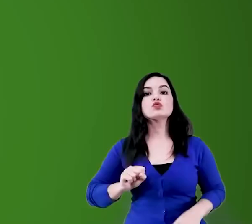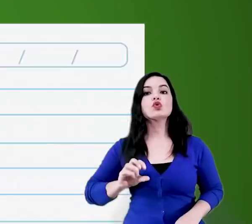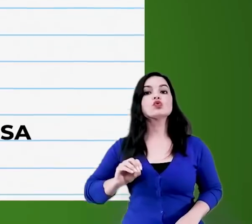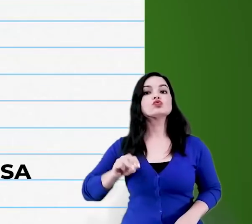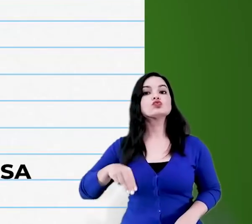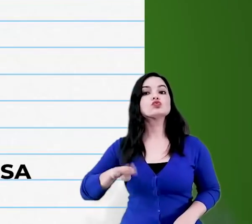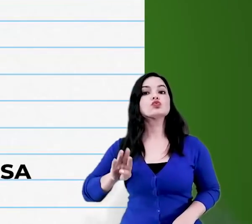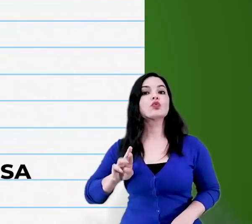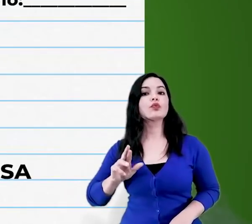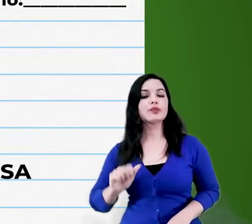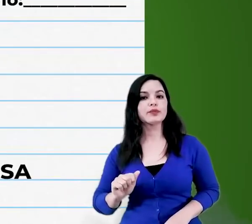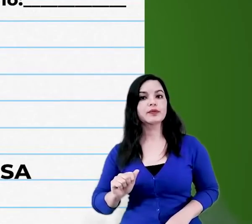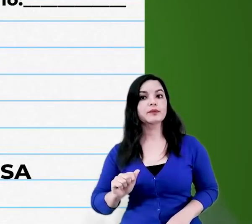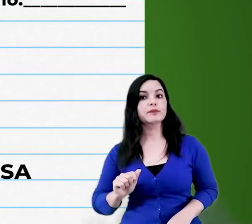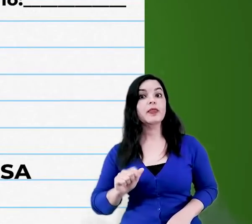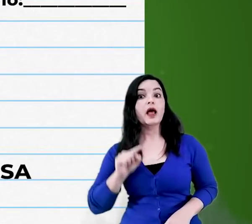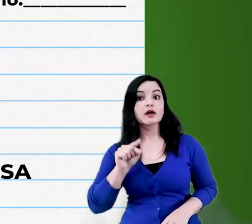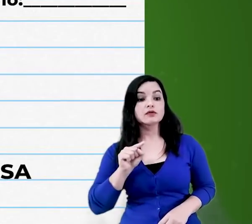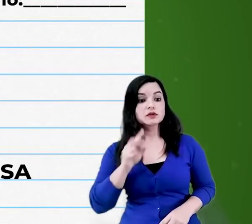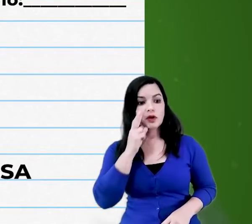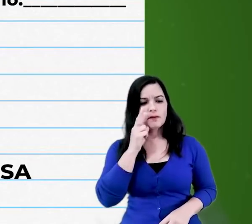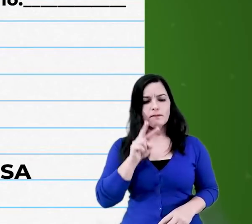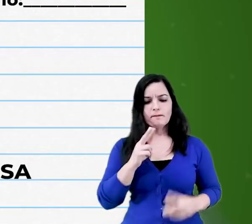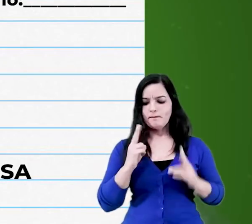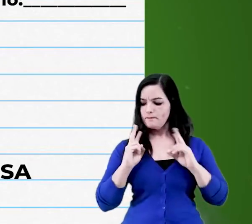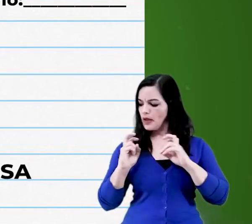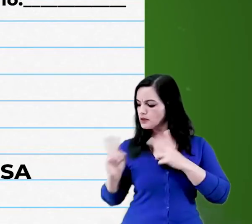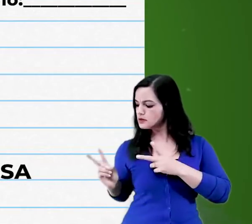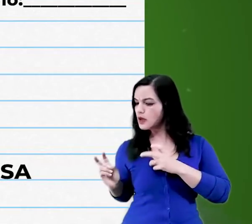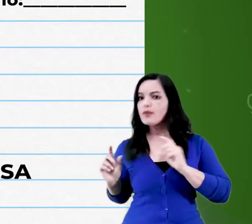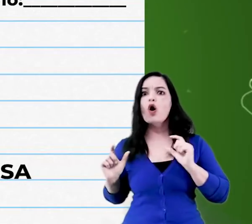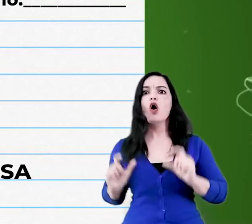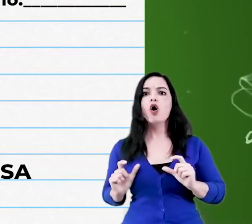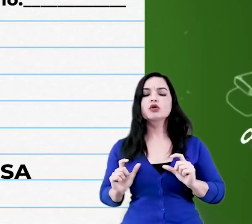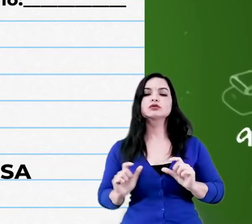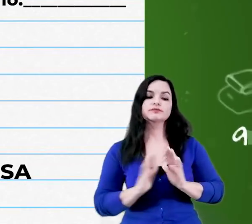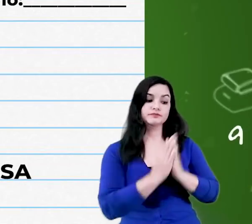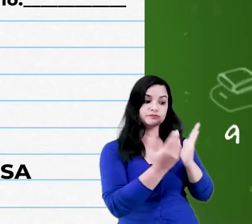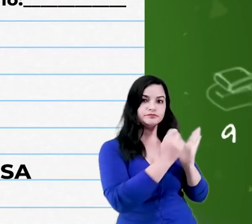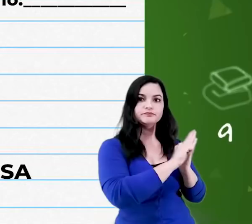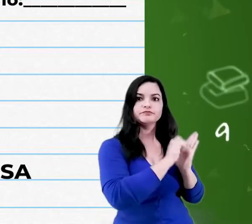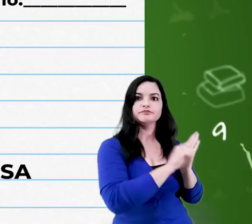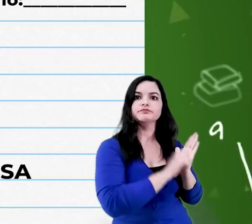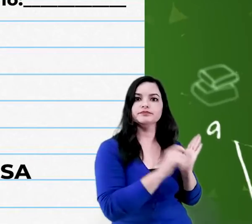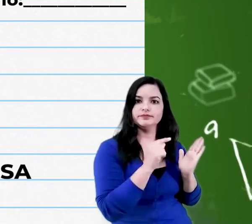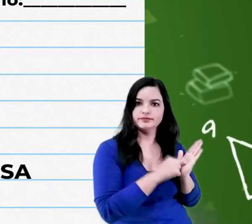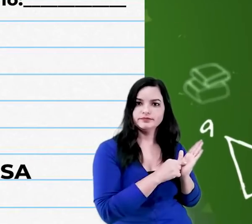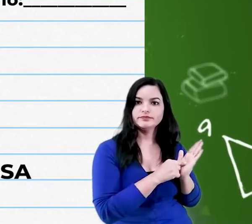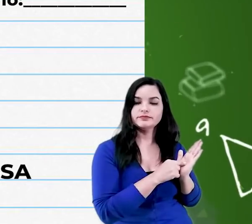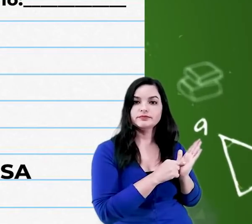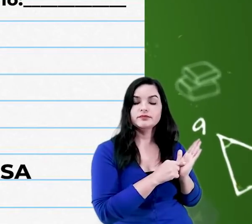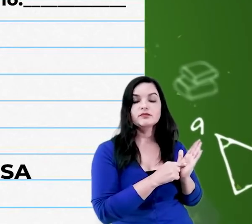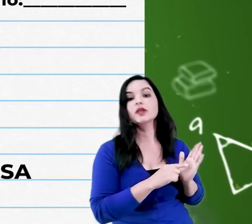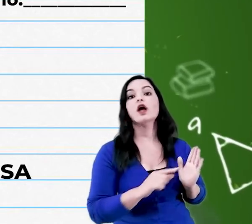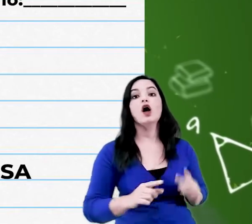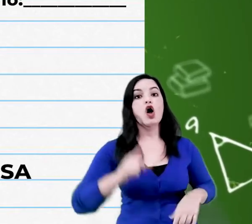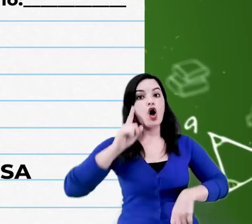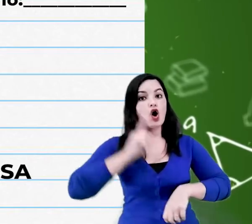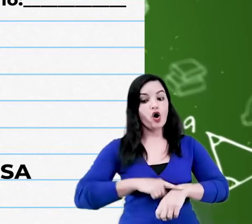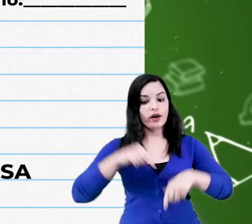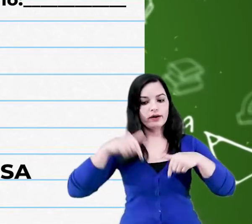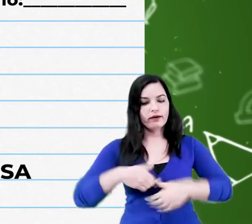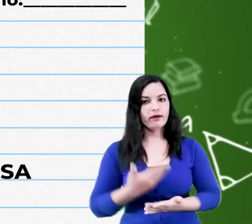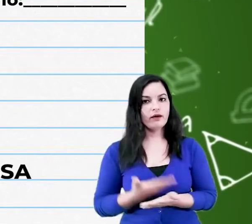mostrar. Então, a sua primeira marcação será no horário que nós terminarmos nossa